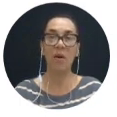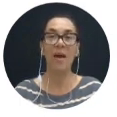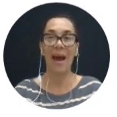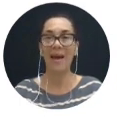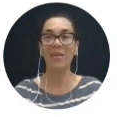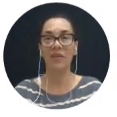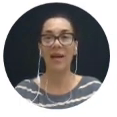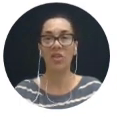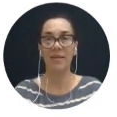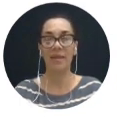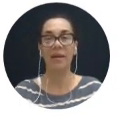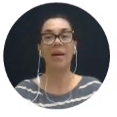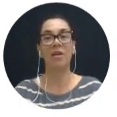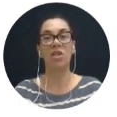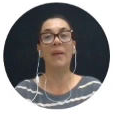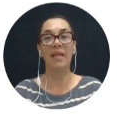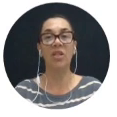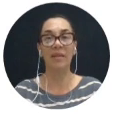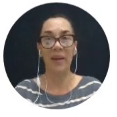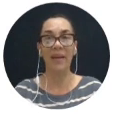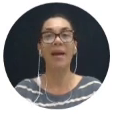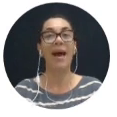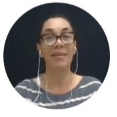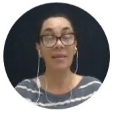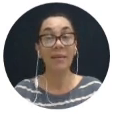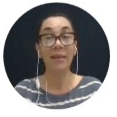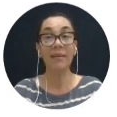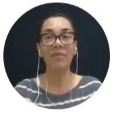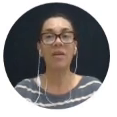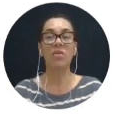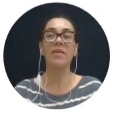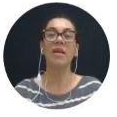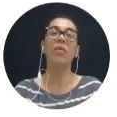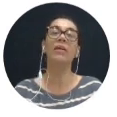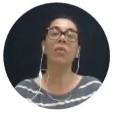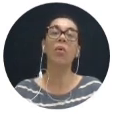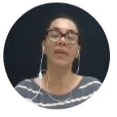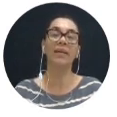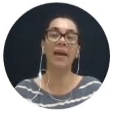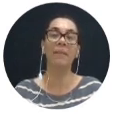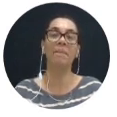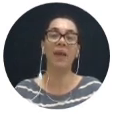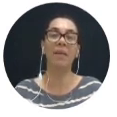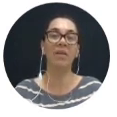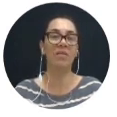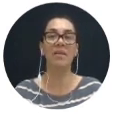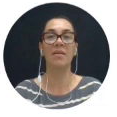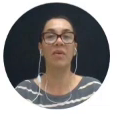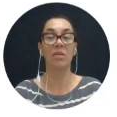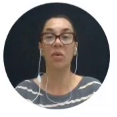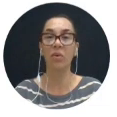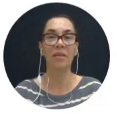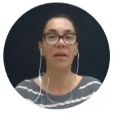planeja só a atividade em si, a gente planeja também as intervenções que vão conter nela, né? Muitas